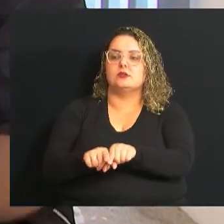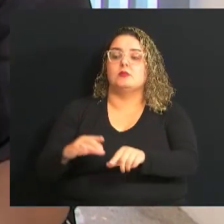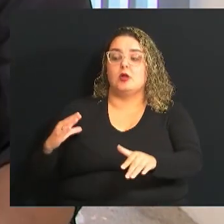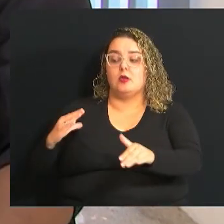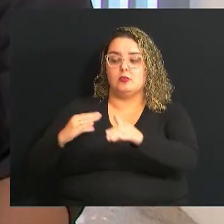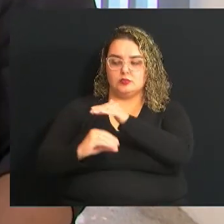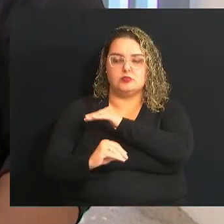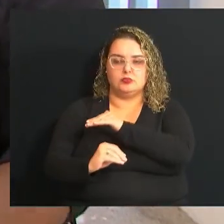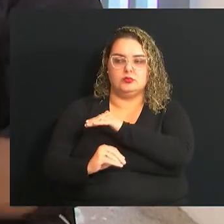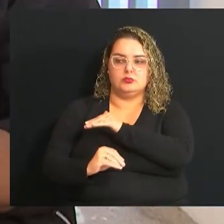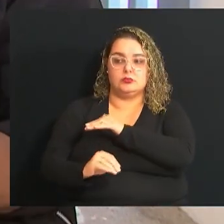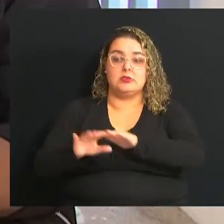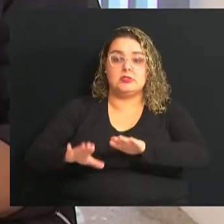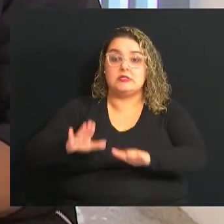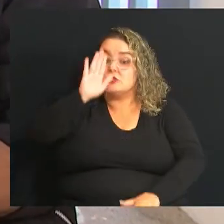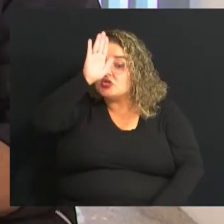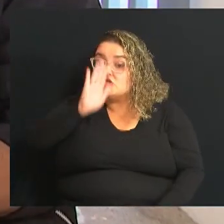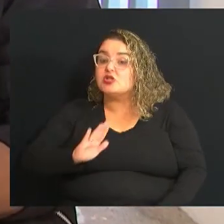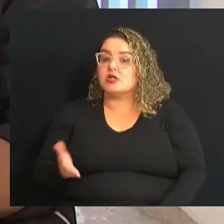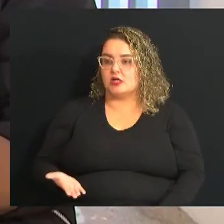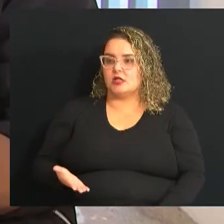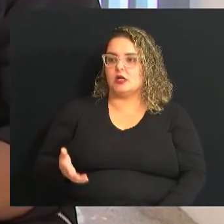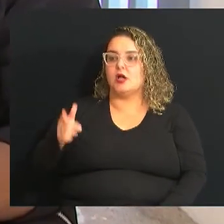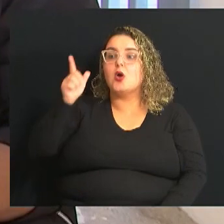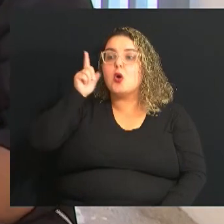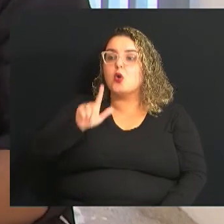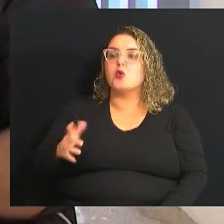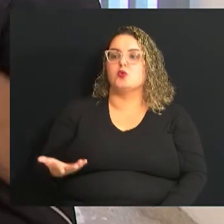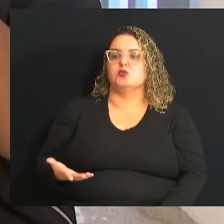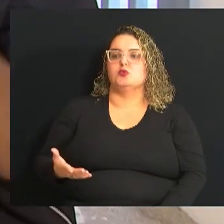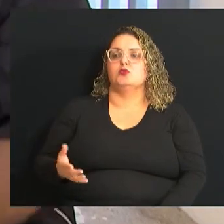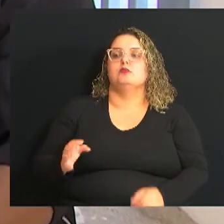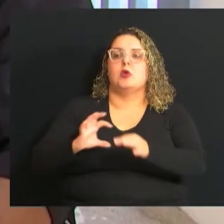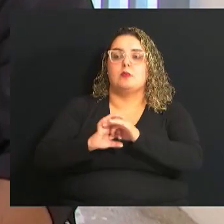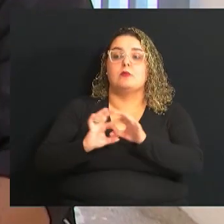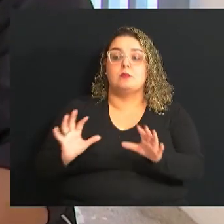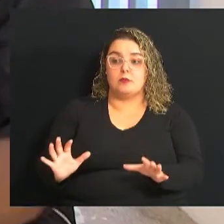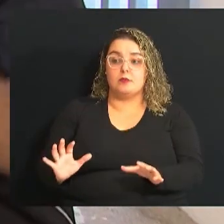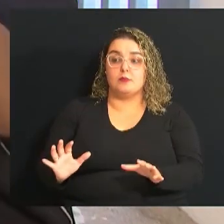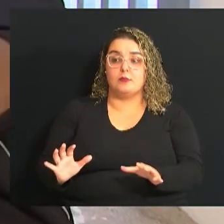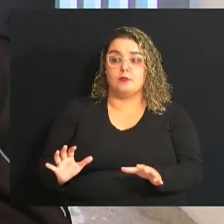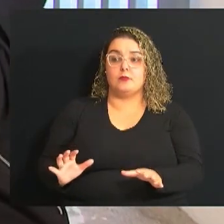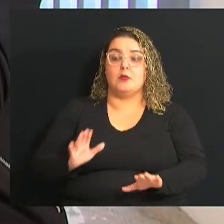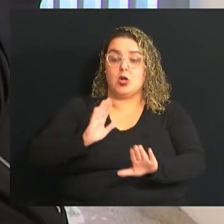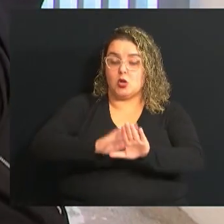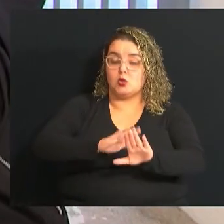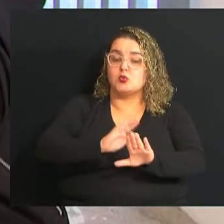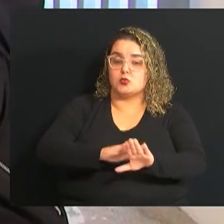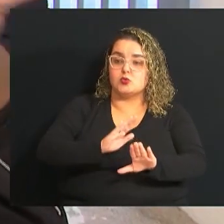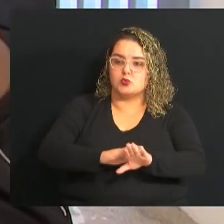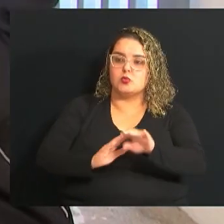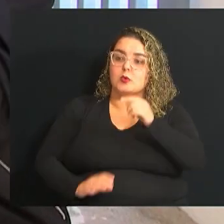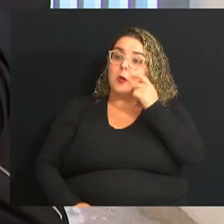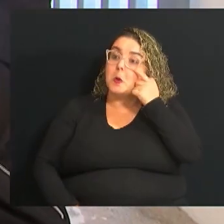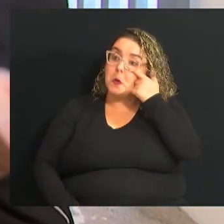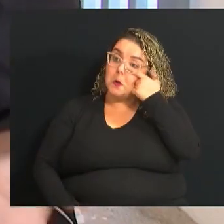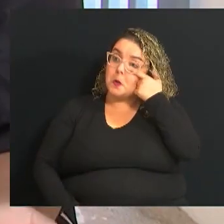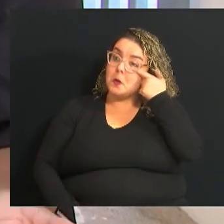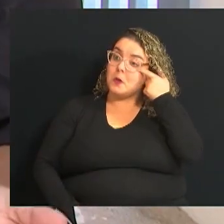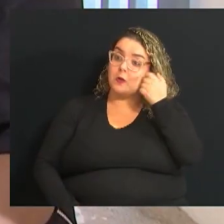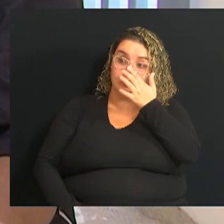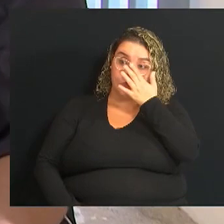formação do Partido Republicano Paulista. O escritor e jornalista fala dessa relação de Gama com Campinas. Essa